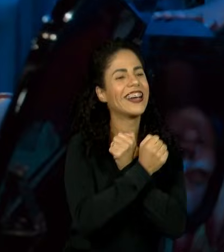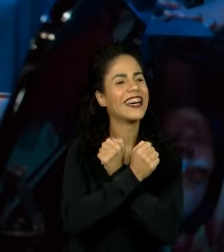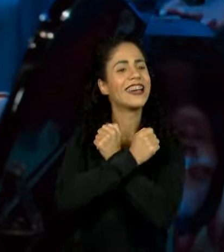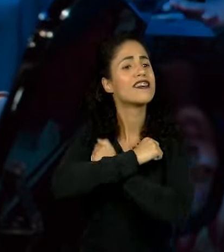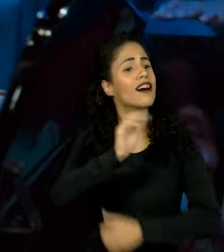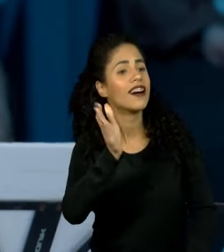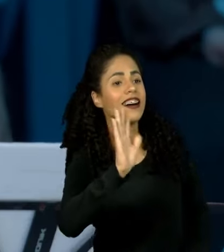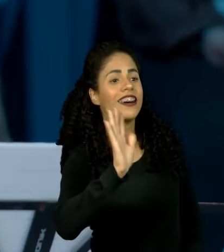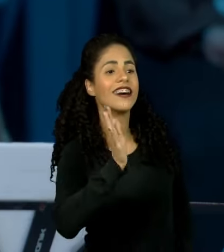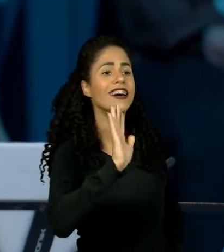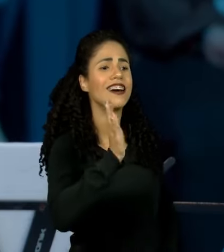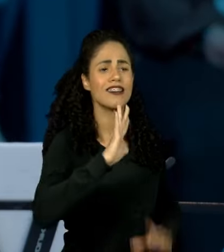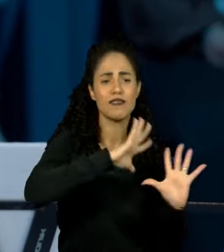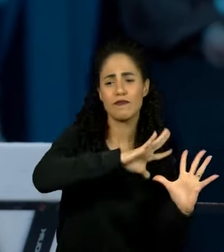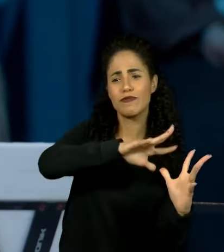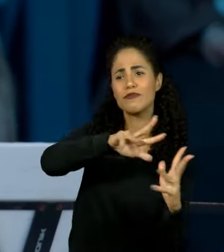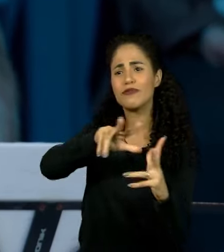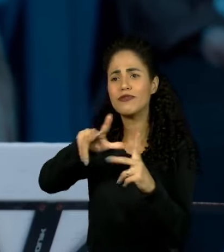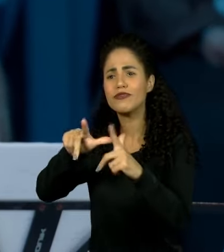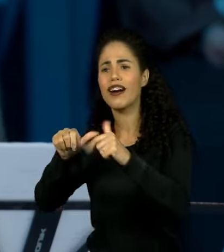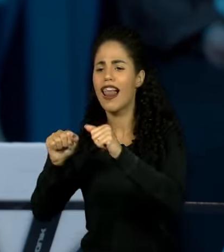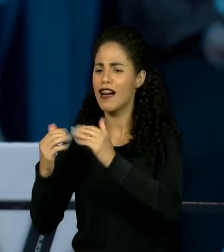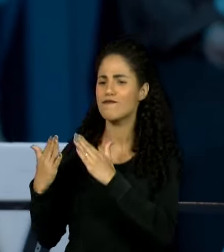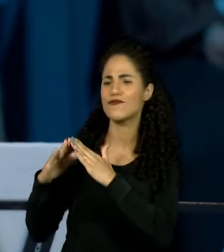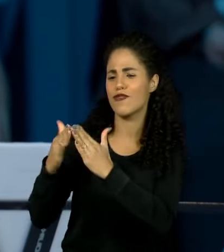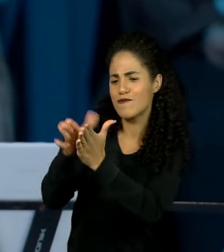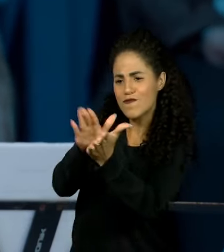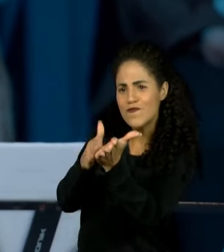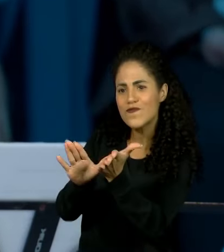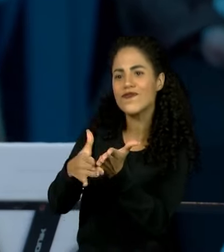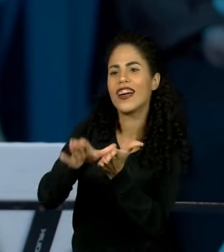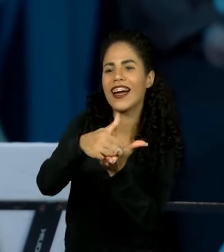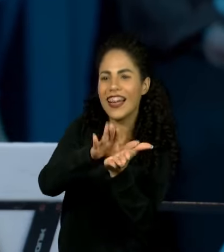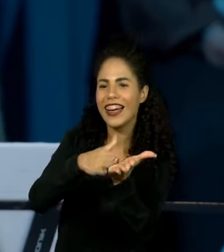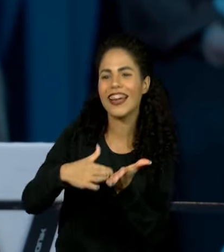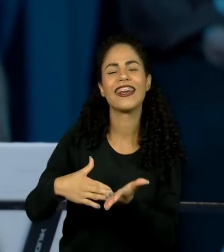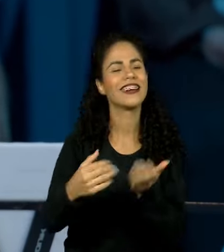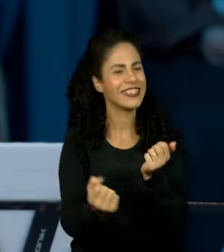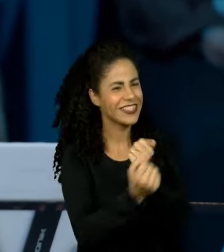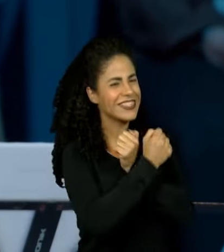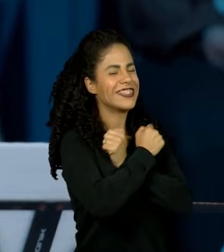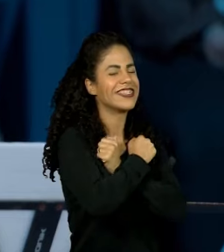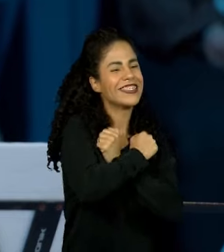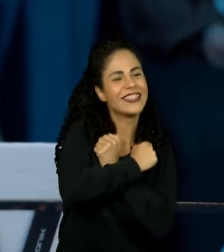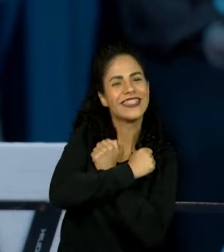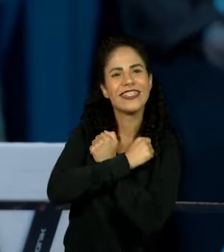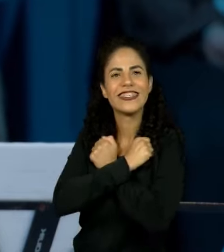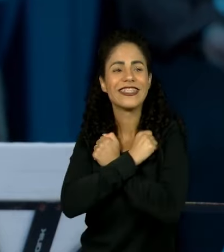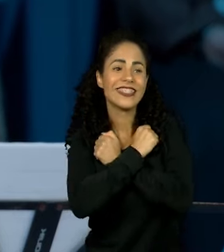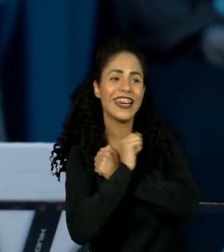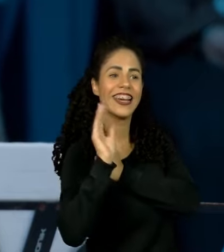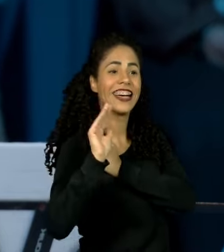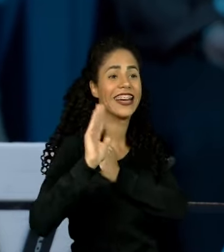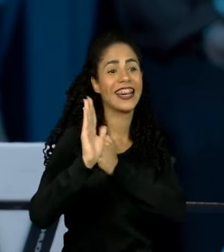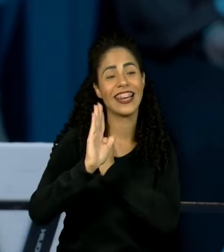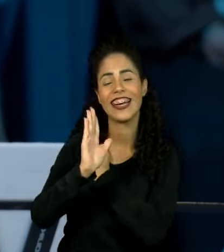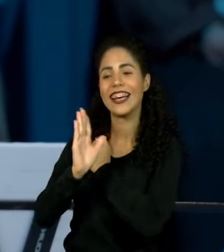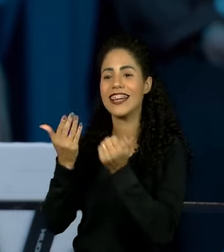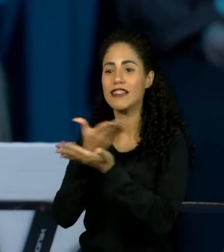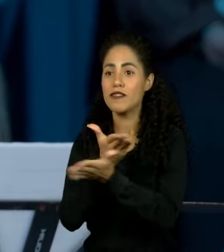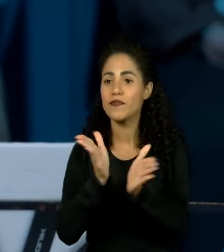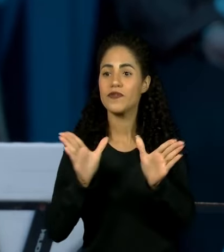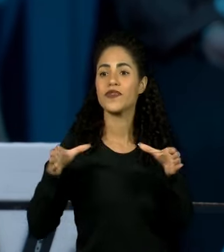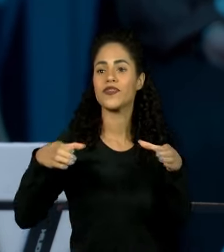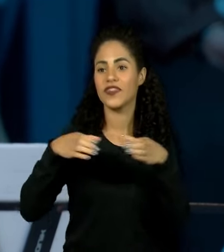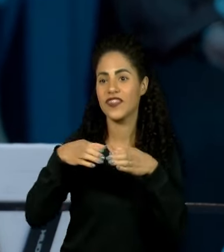abraço todo o mundo da Portela aquele abraço alô banda